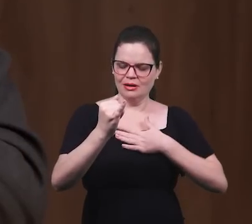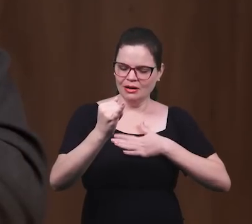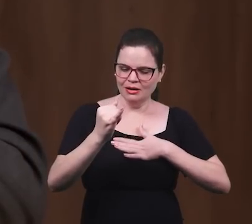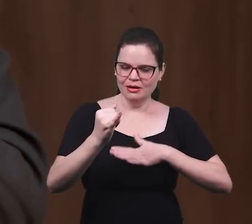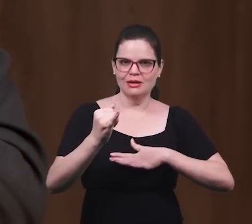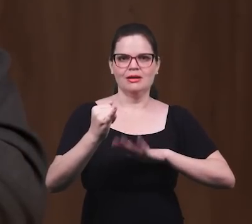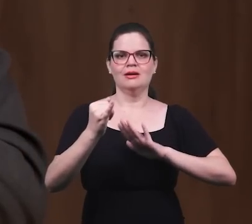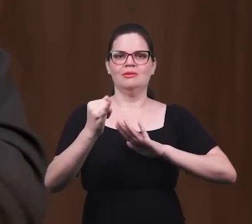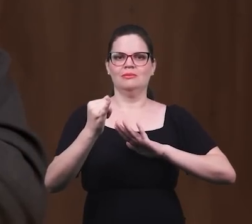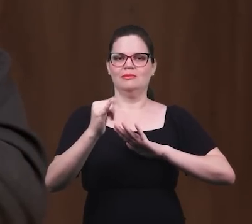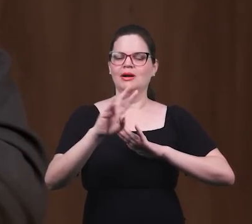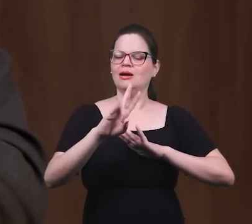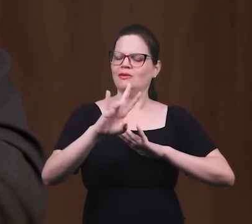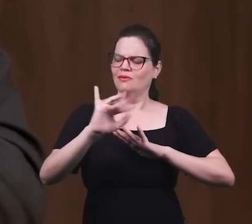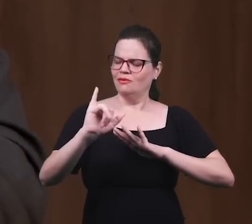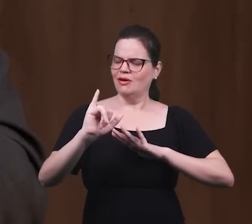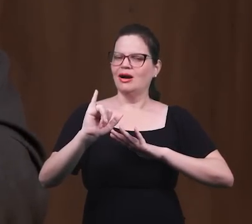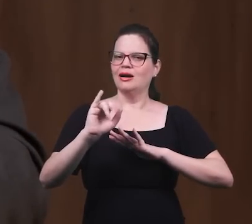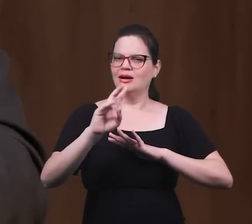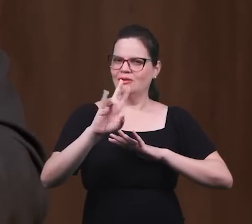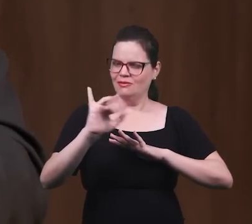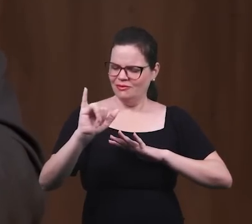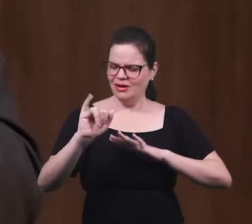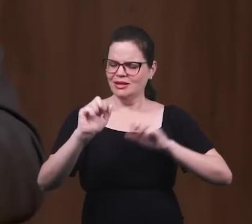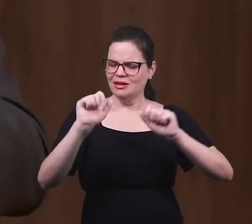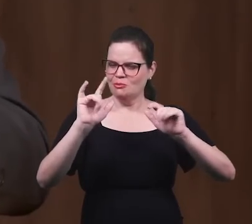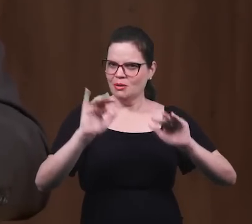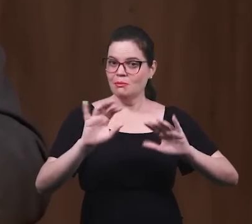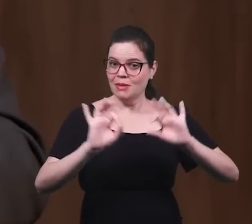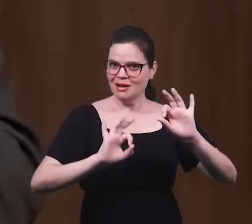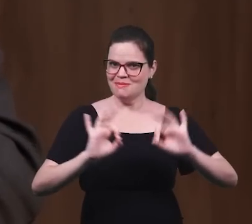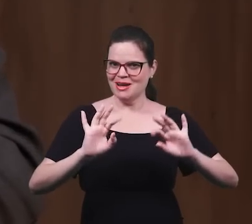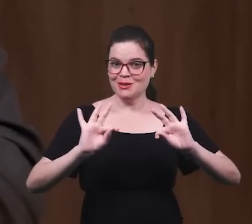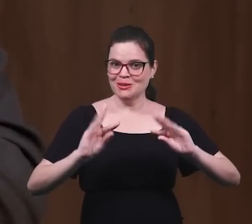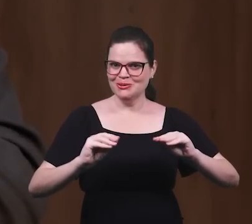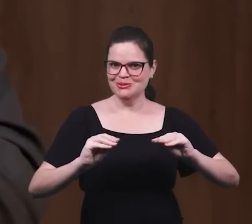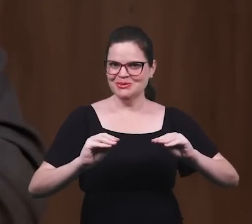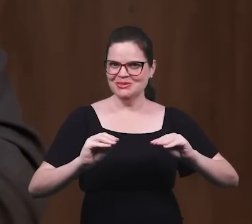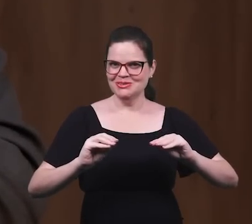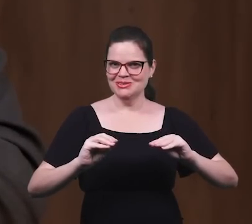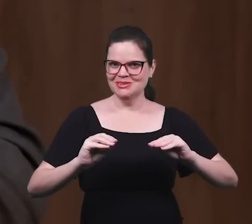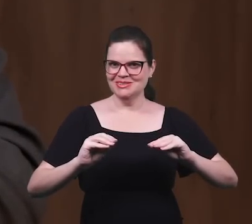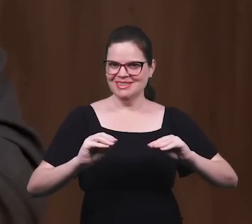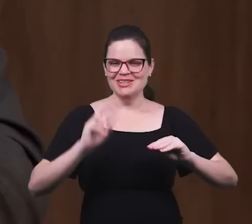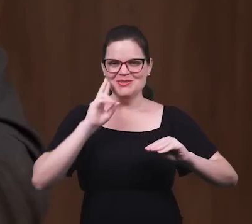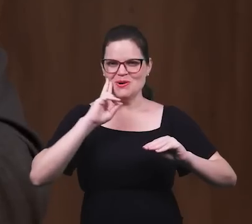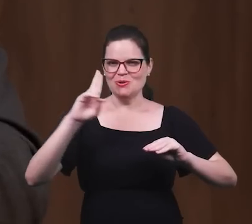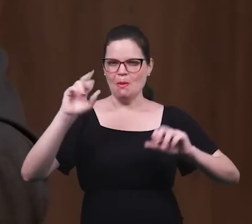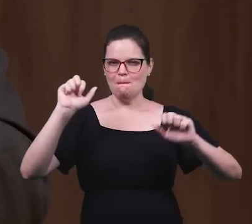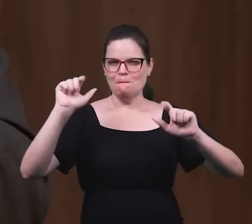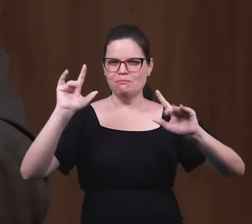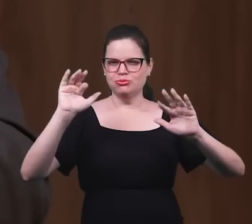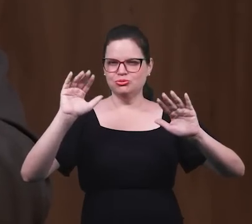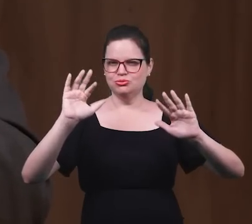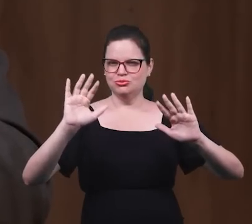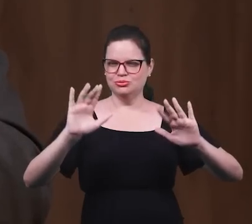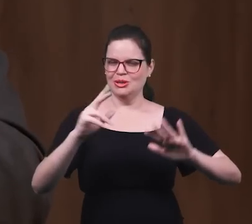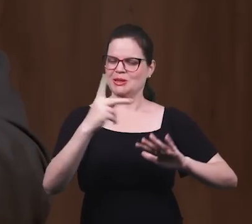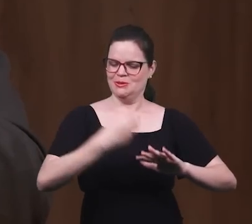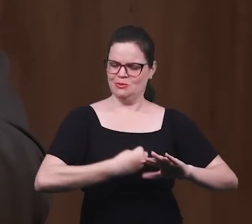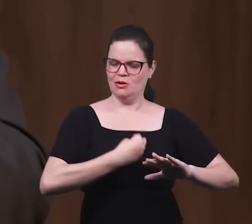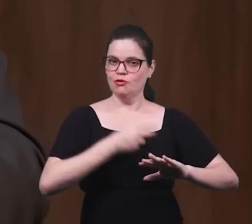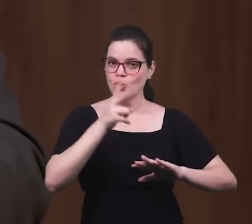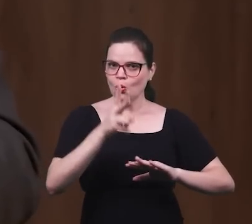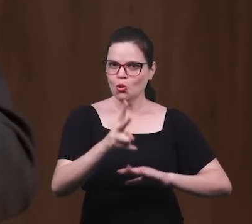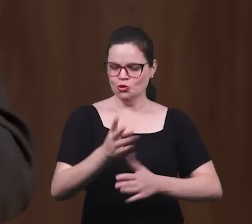Senhor. Vai voltar a chover. Prepara o carro, arruma a casa, porque as chuvas do Senhor